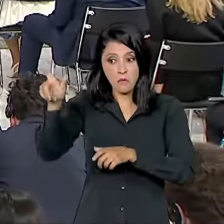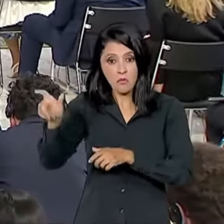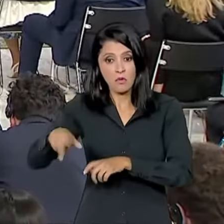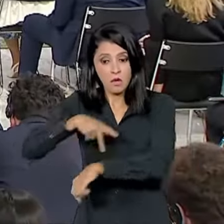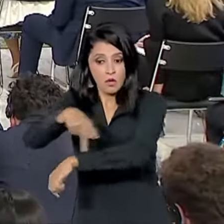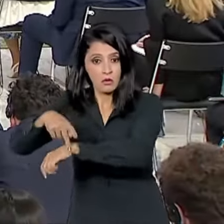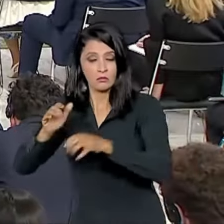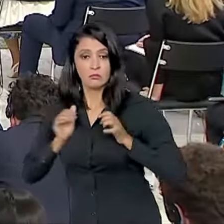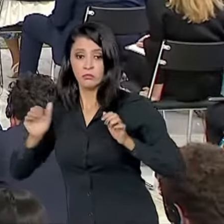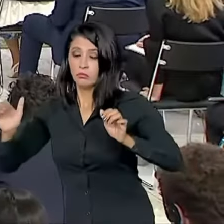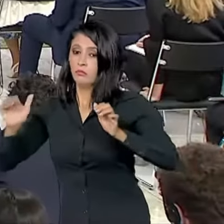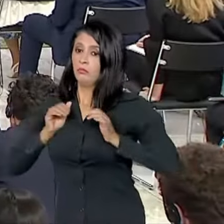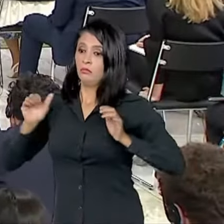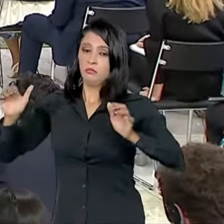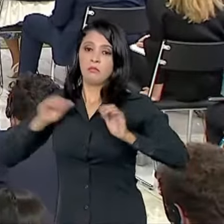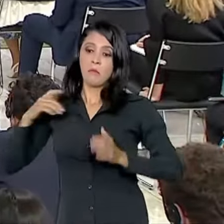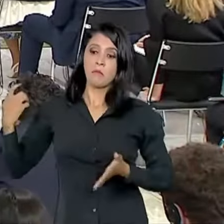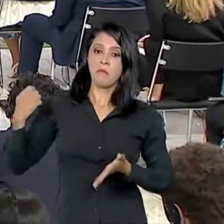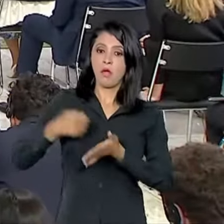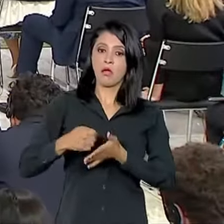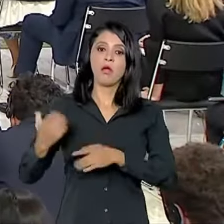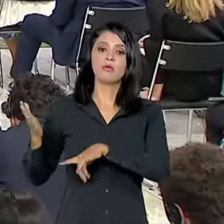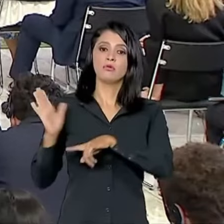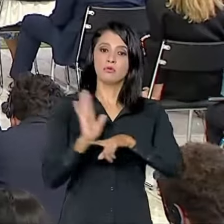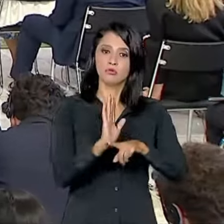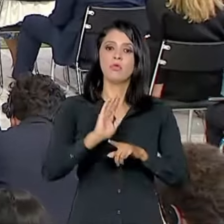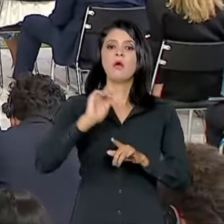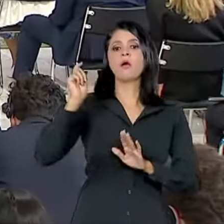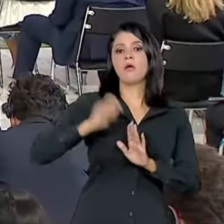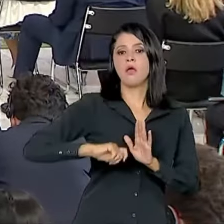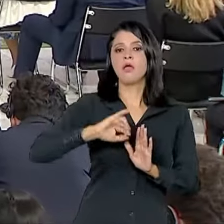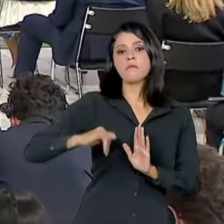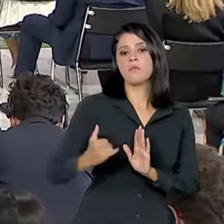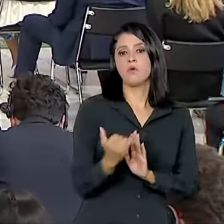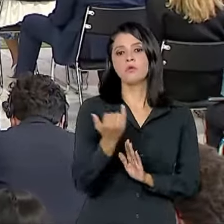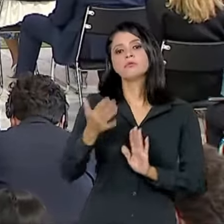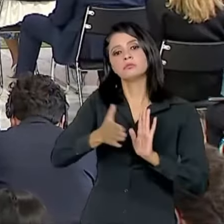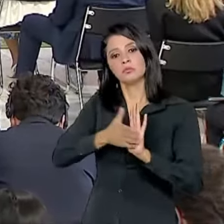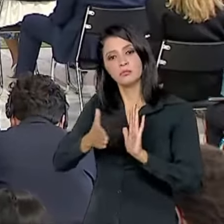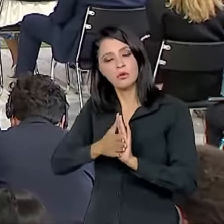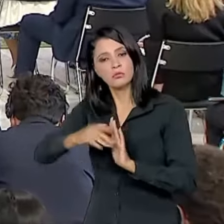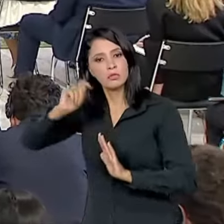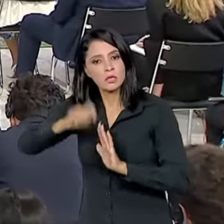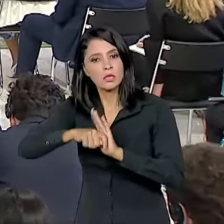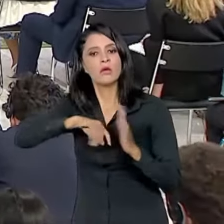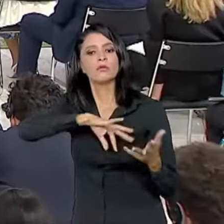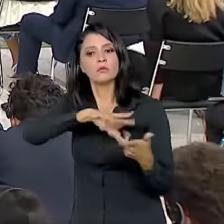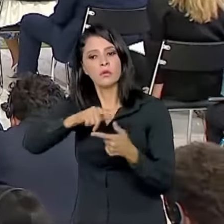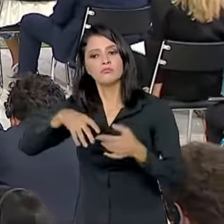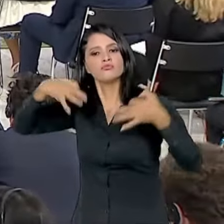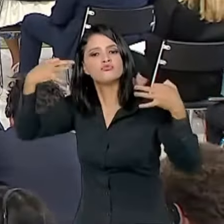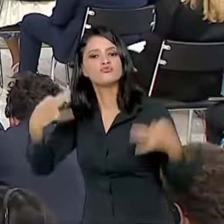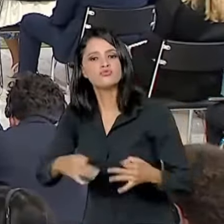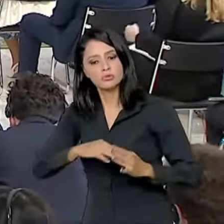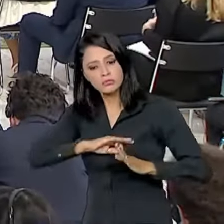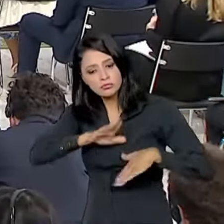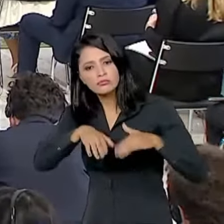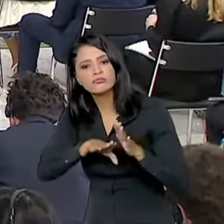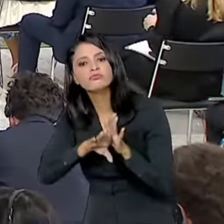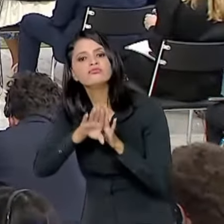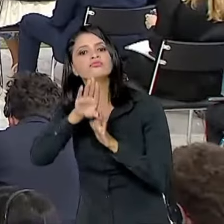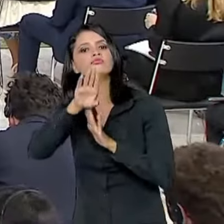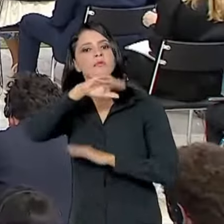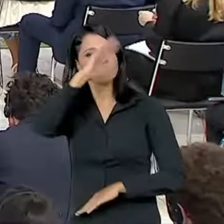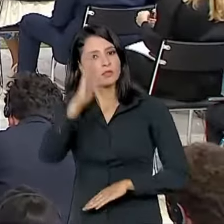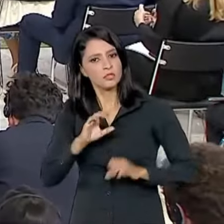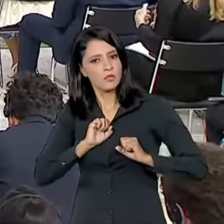sua justa contribuição em impostos, conforme a proposta de tributação internacional justa e progressiva que o